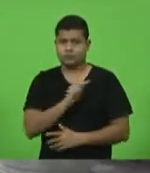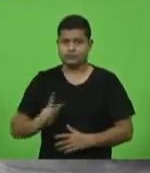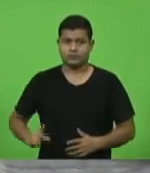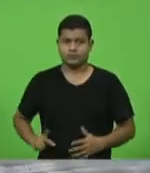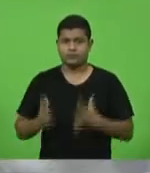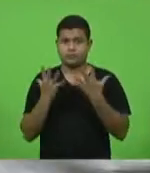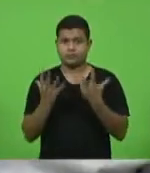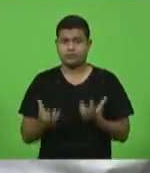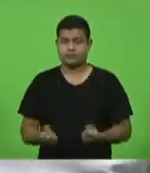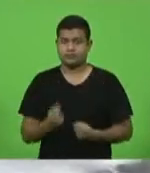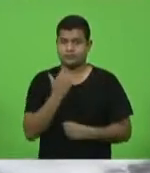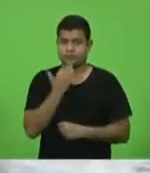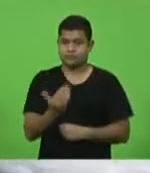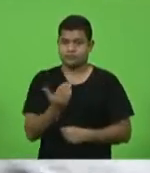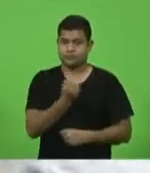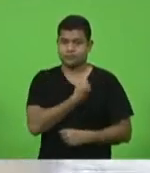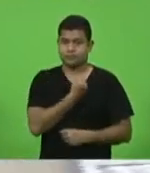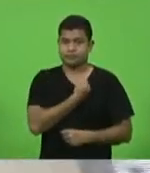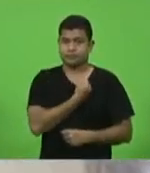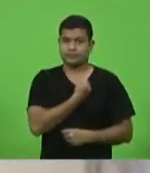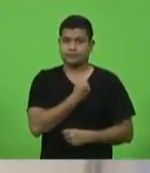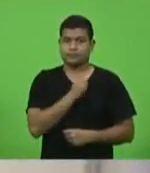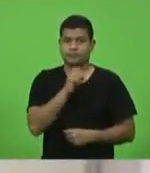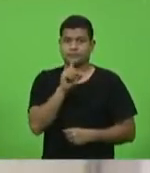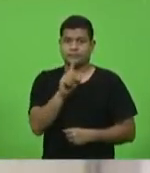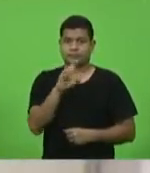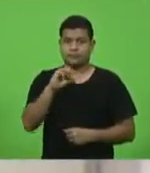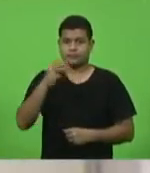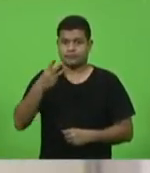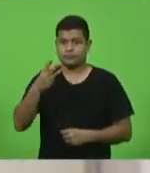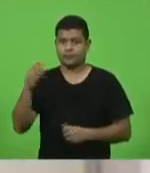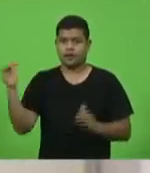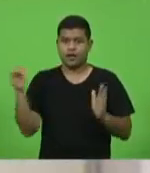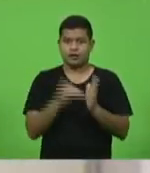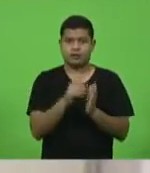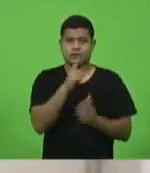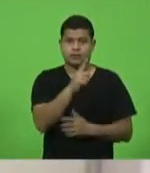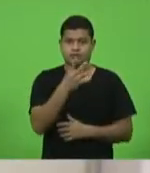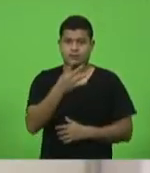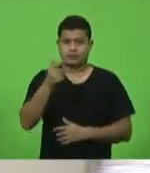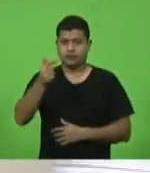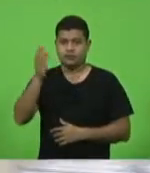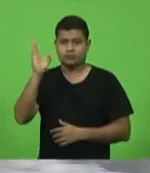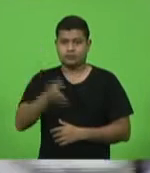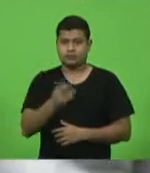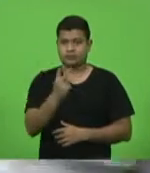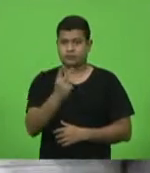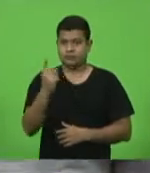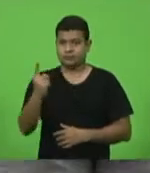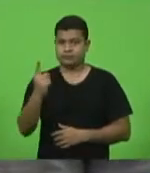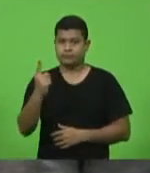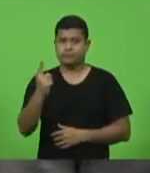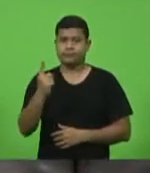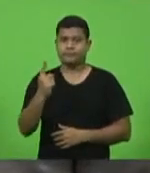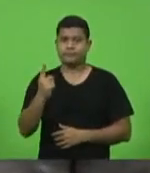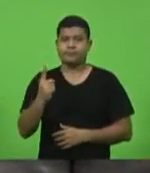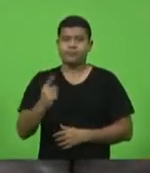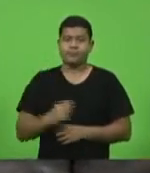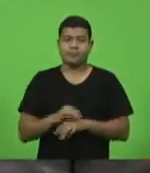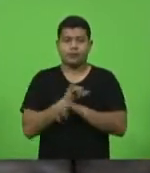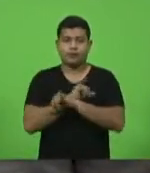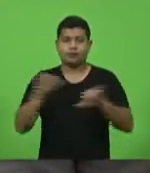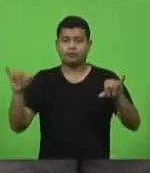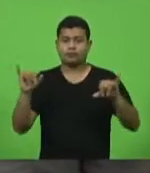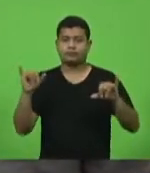deferiu os requerimentos números 103 a 147, barra 2021 e comunicou